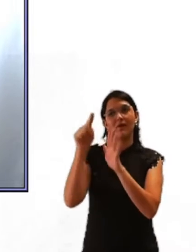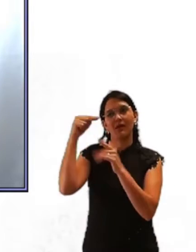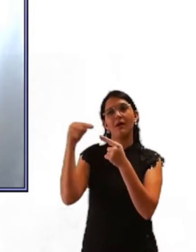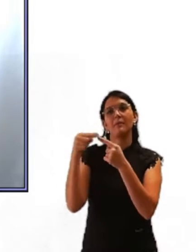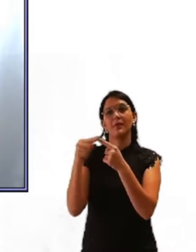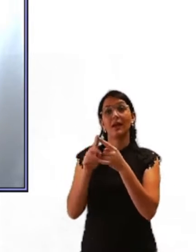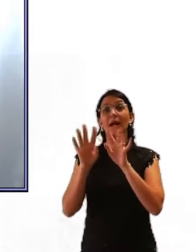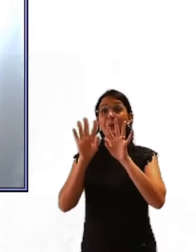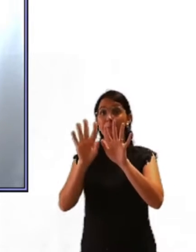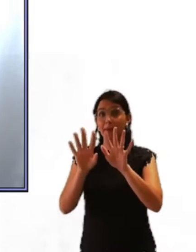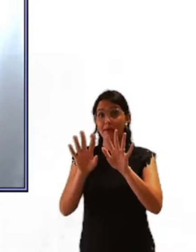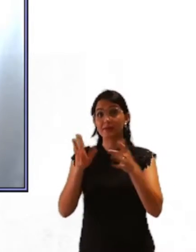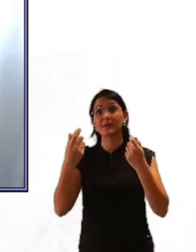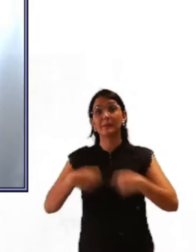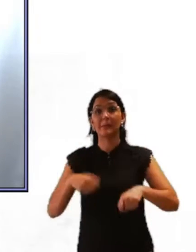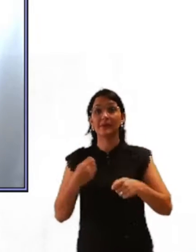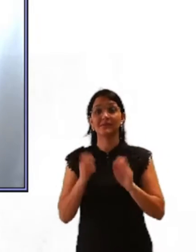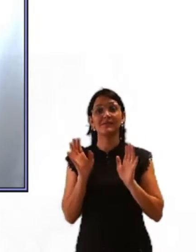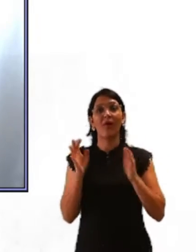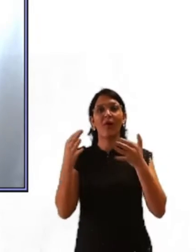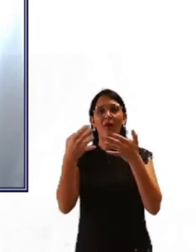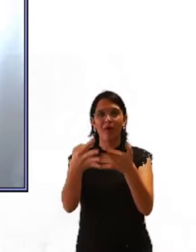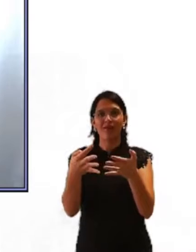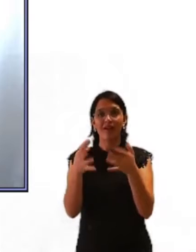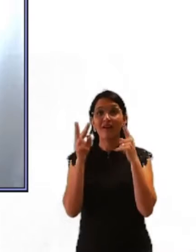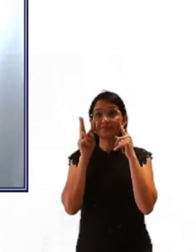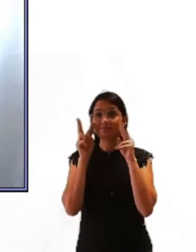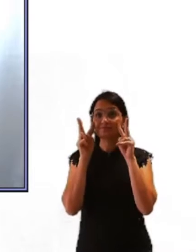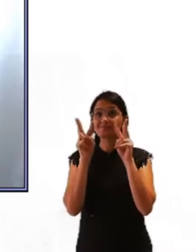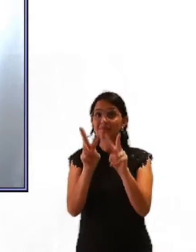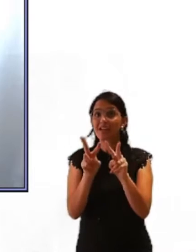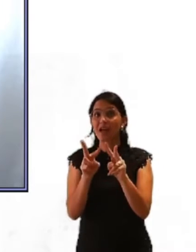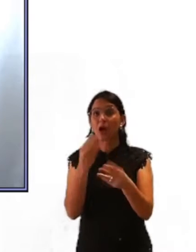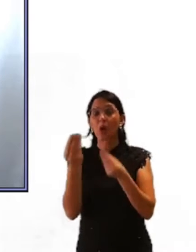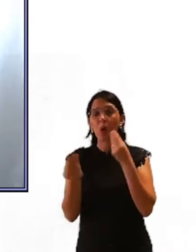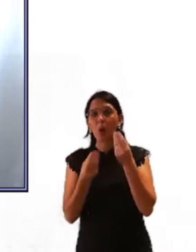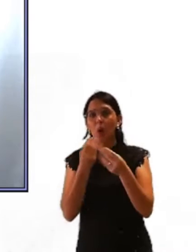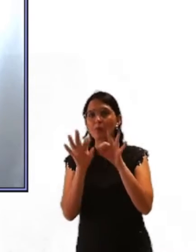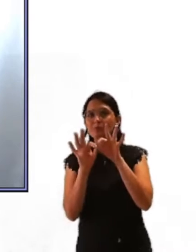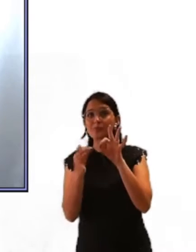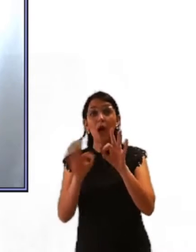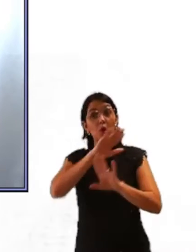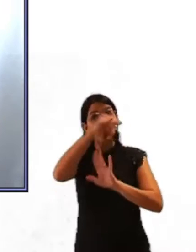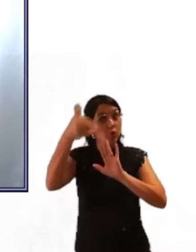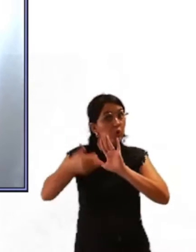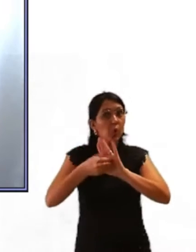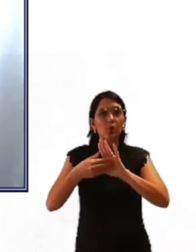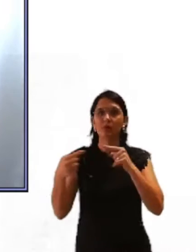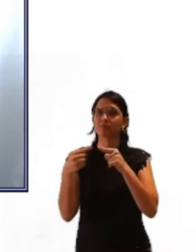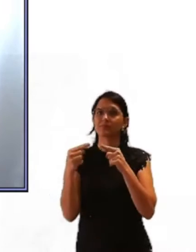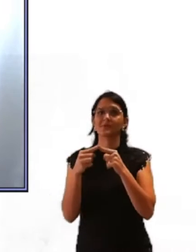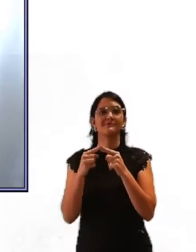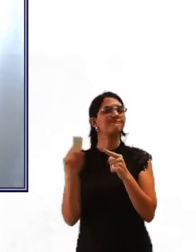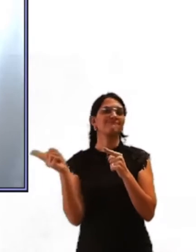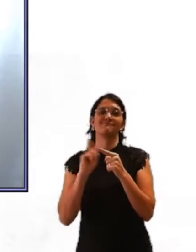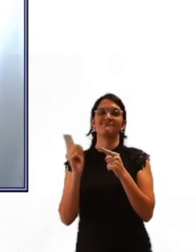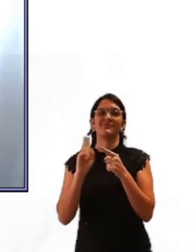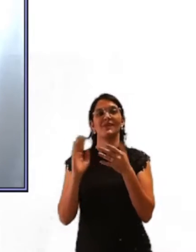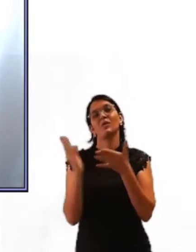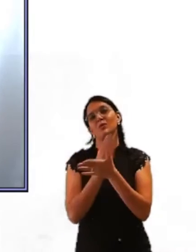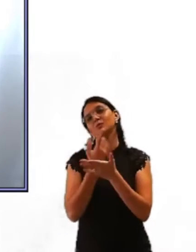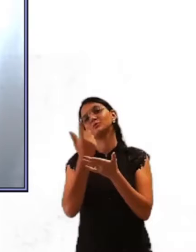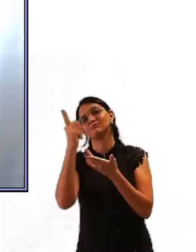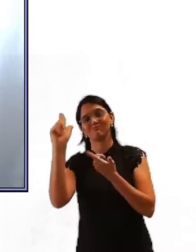tem que ter um olhar crítico que não são todos os casos, não são todas as situações que o